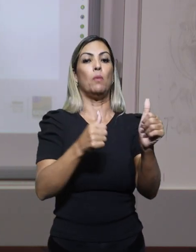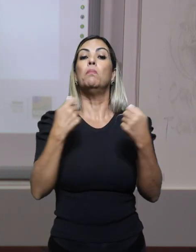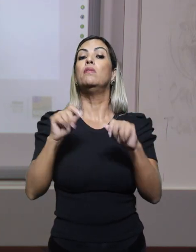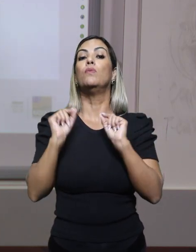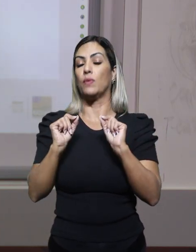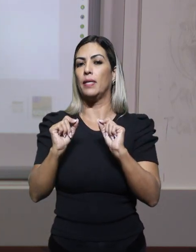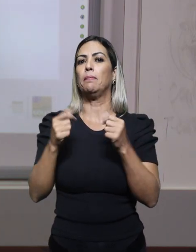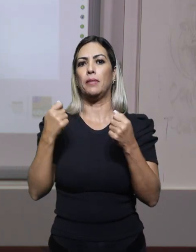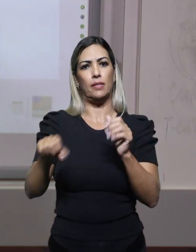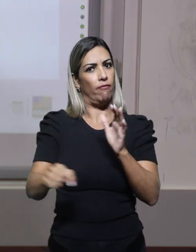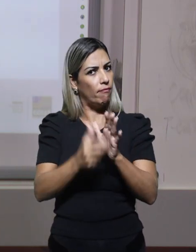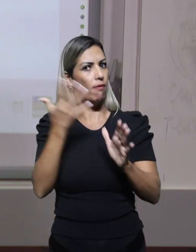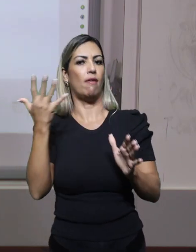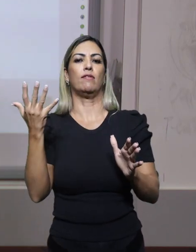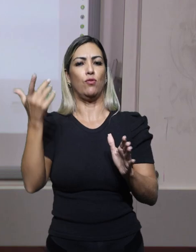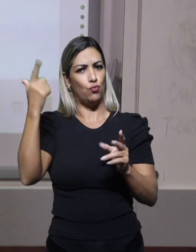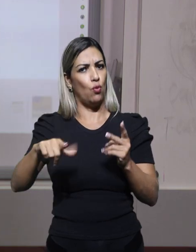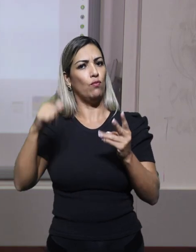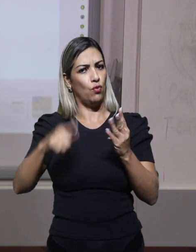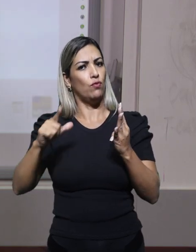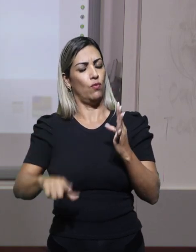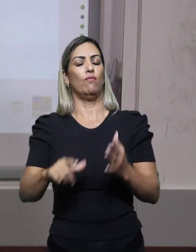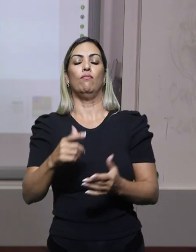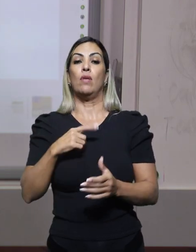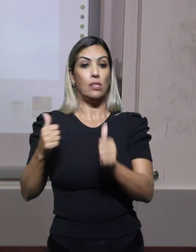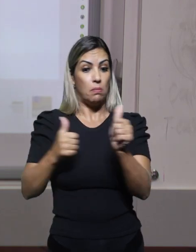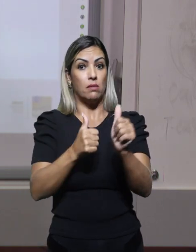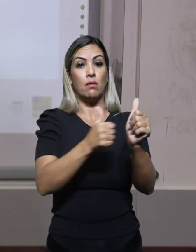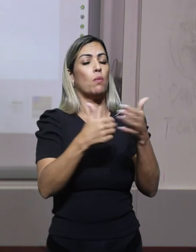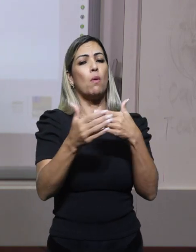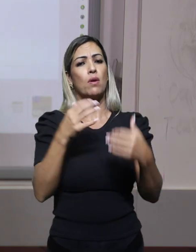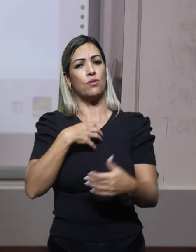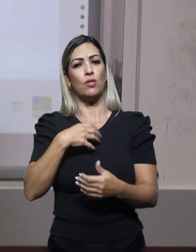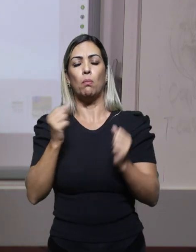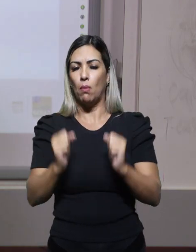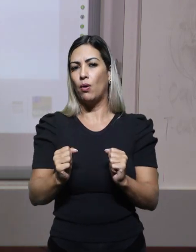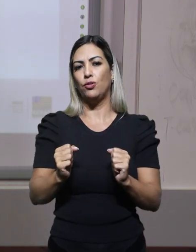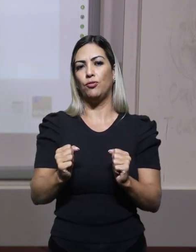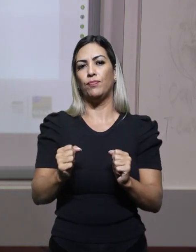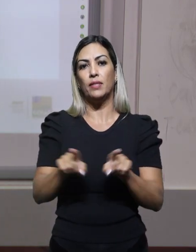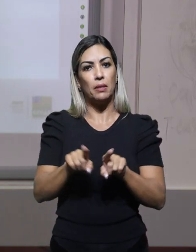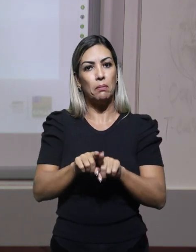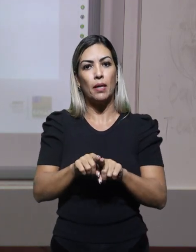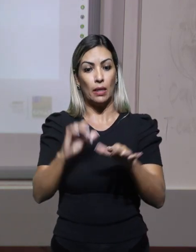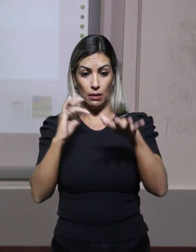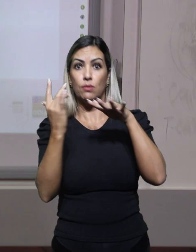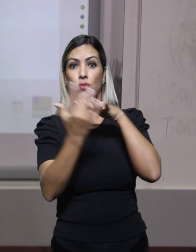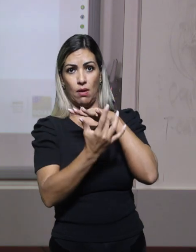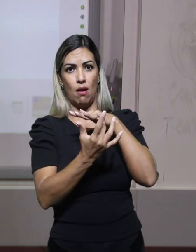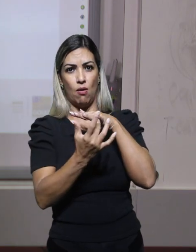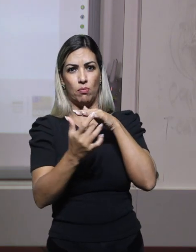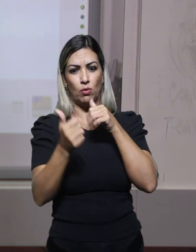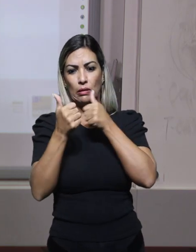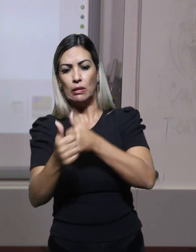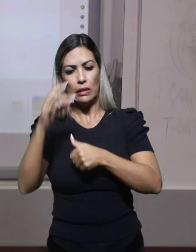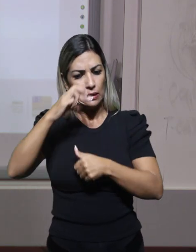stalking, deve haver essa reiteração. E essa perseguição, ela pode ser por qualquer meio. Ela pode ser, inclusive, por rede